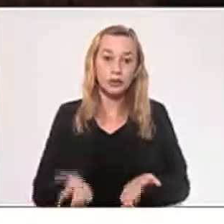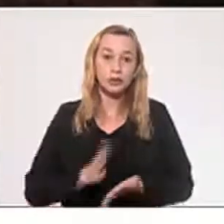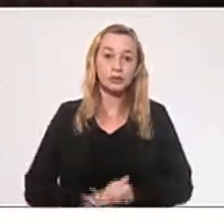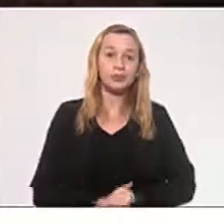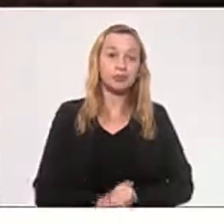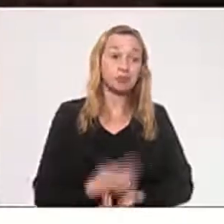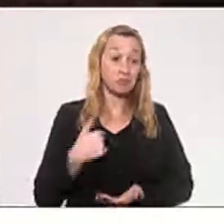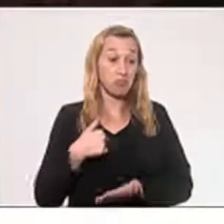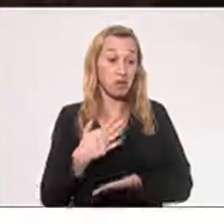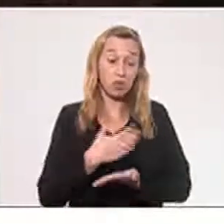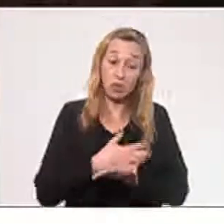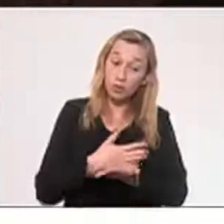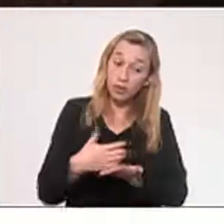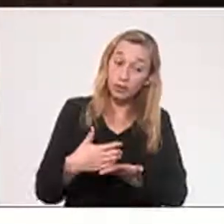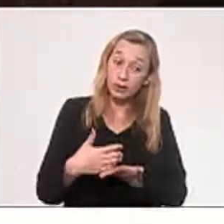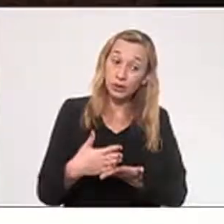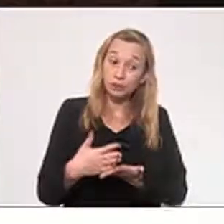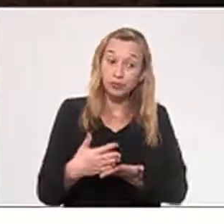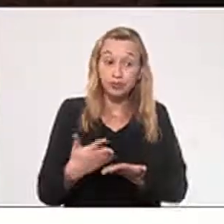eu começo